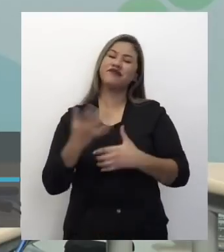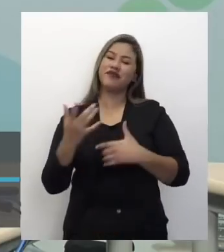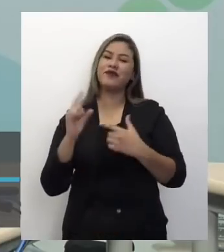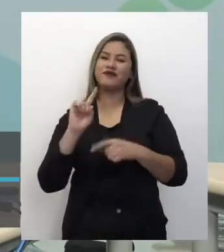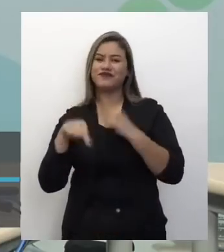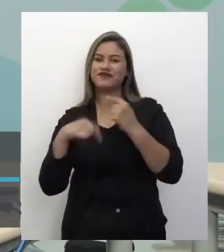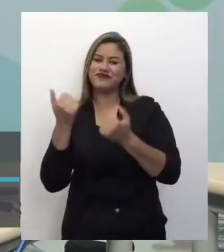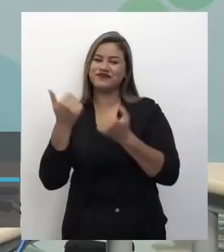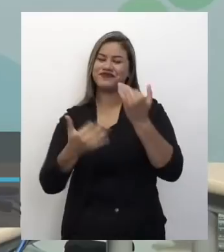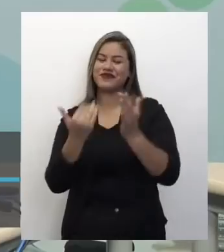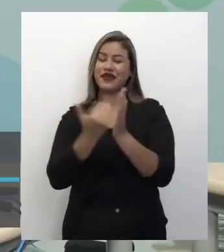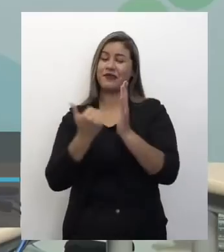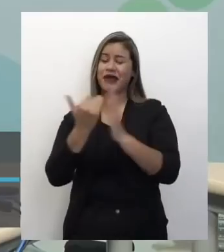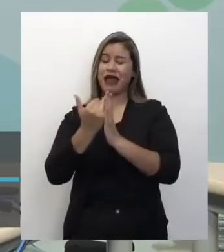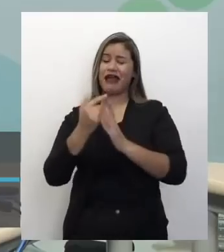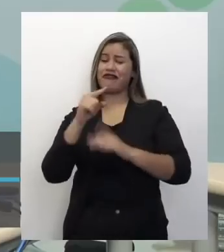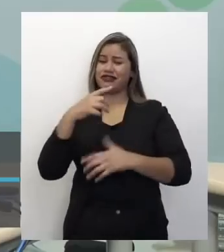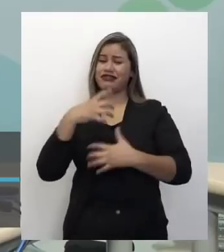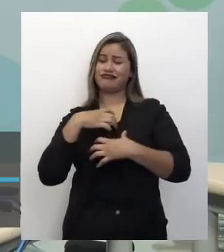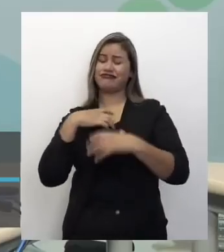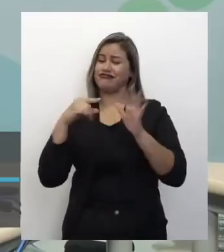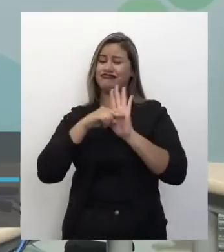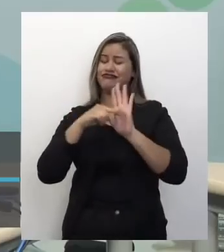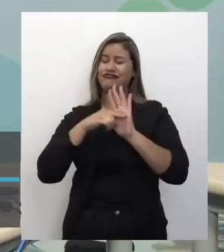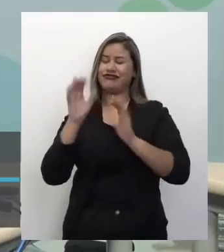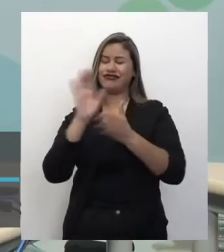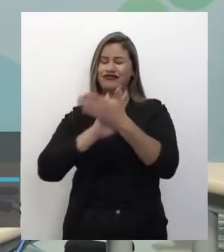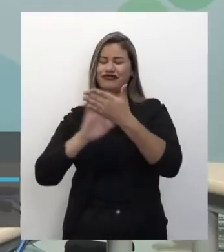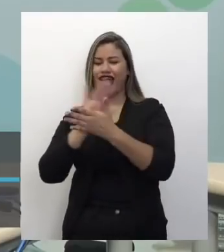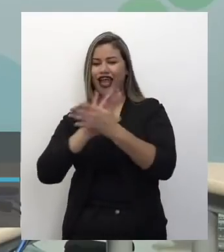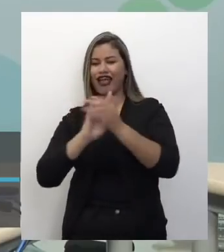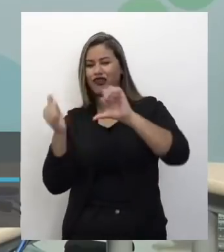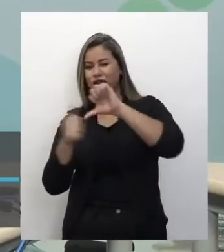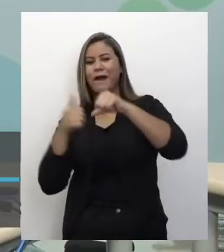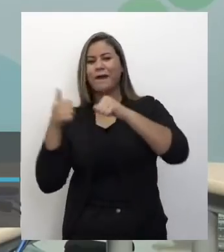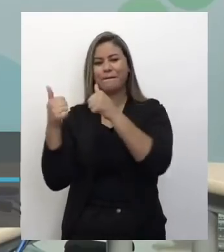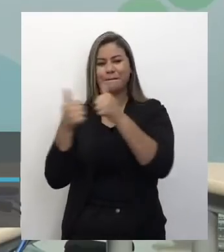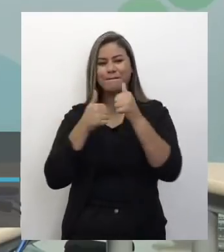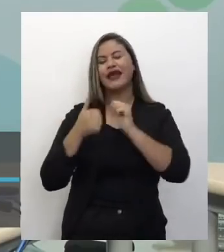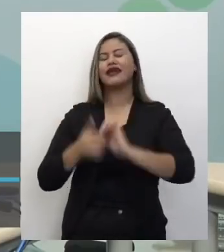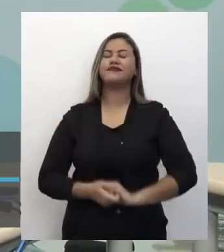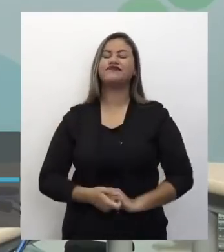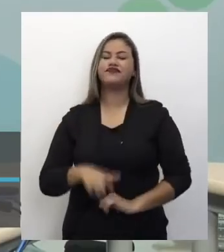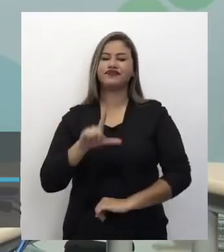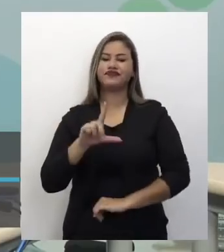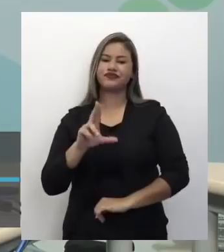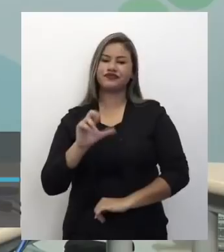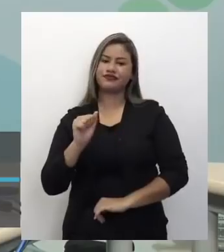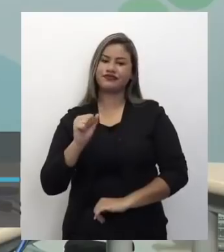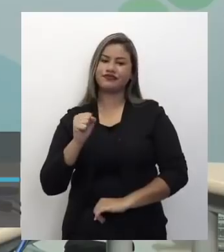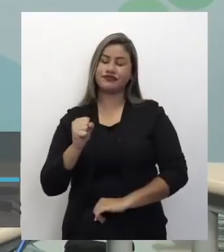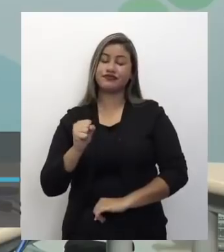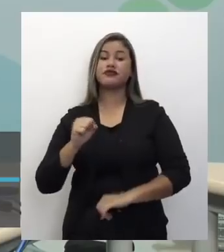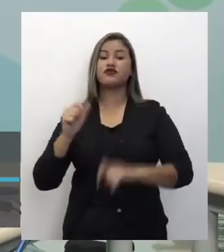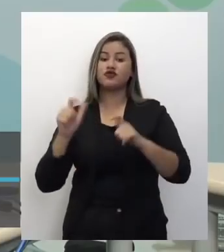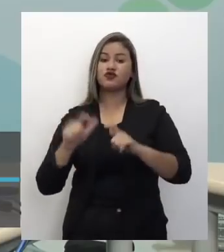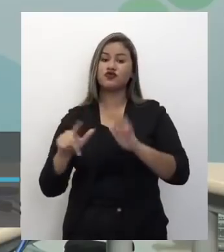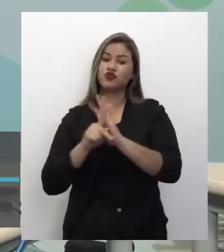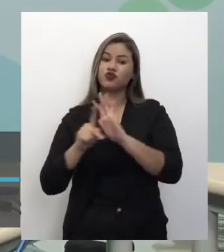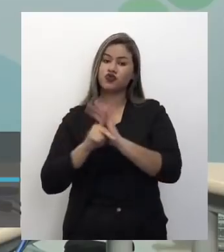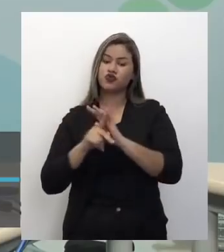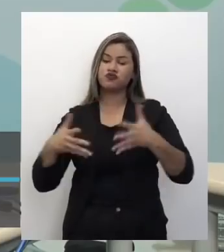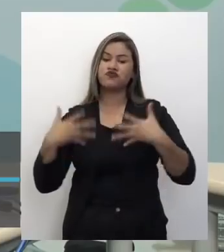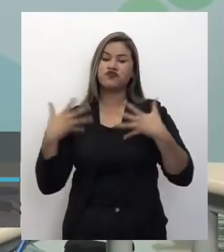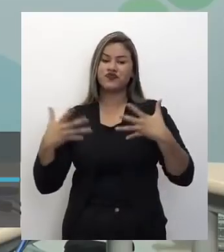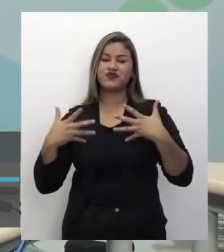impressão negativa sobre o circo, tá bom? O Lucas também diz que é um local de diversão, de animação.